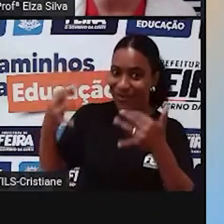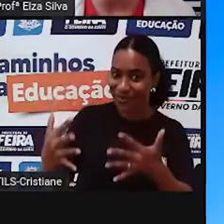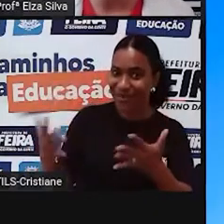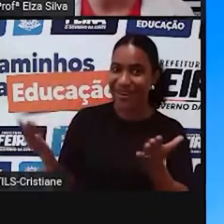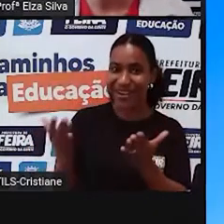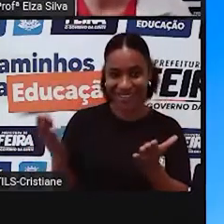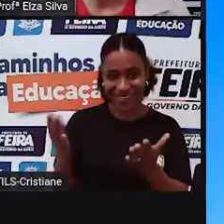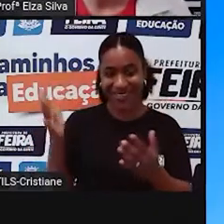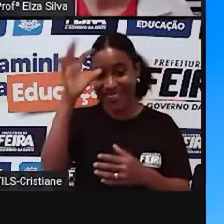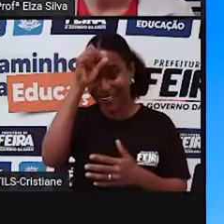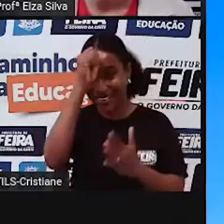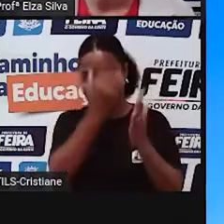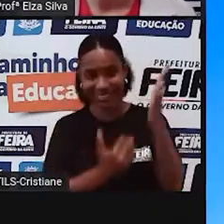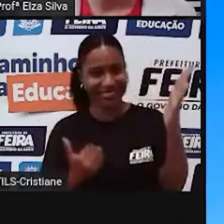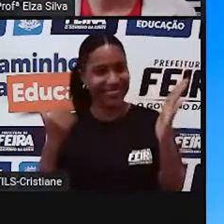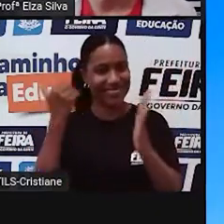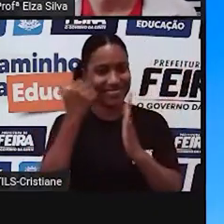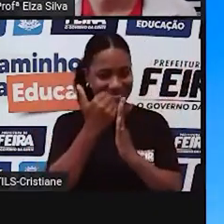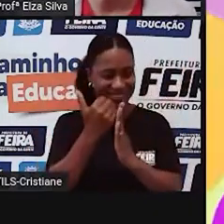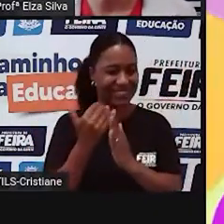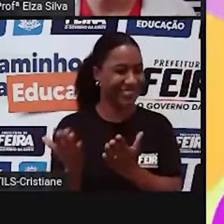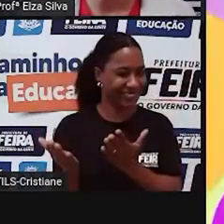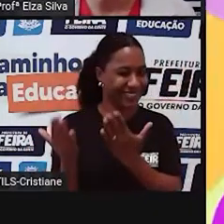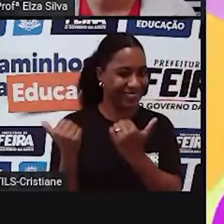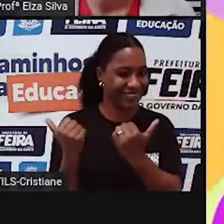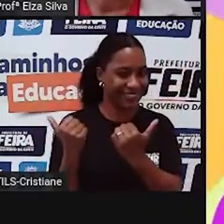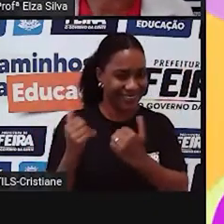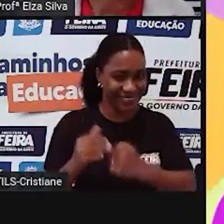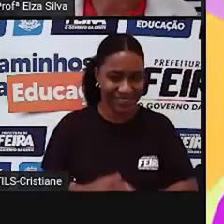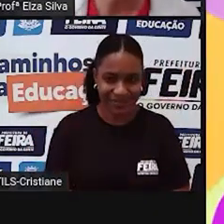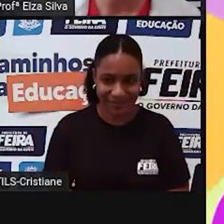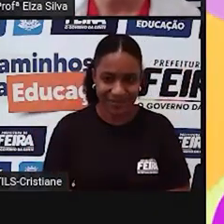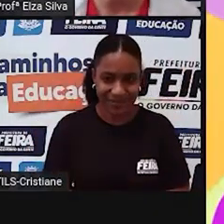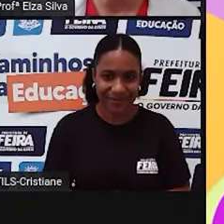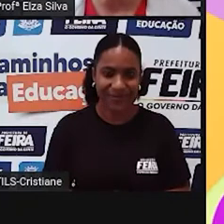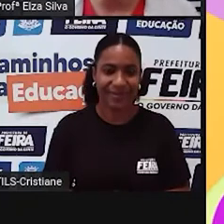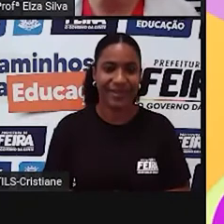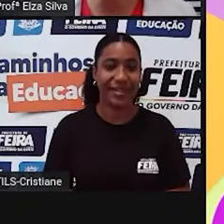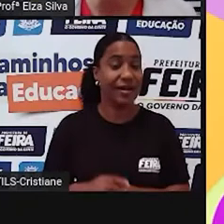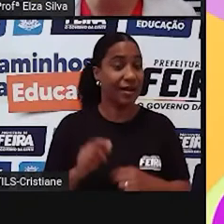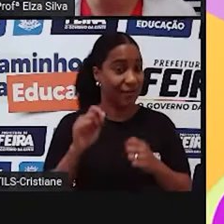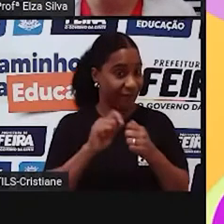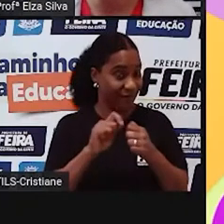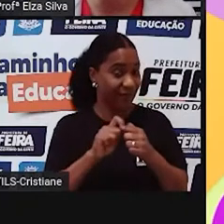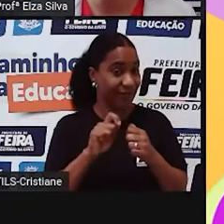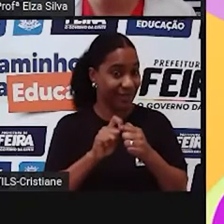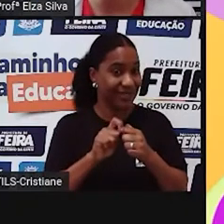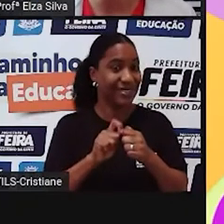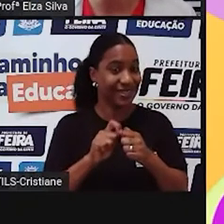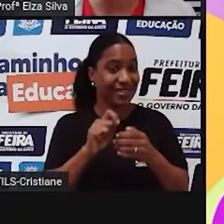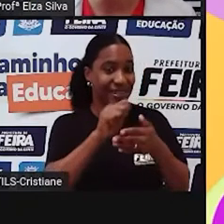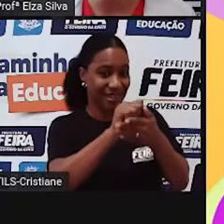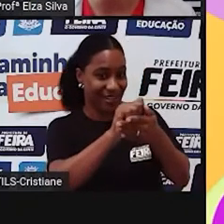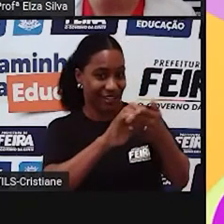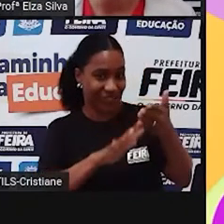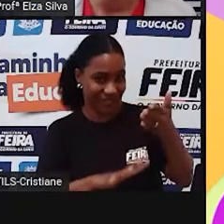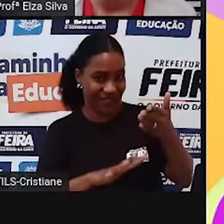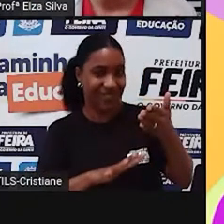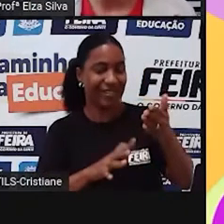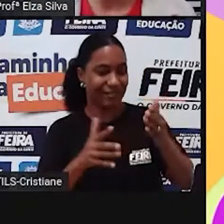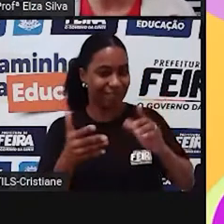go! E para isto, vamos realizar uma atividade